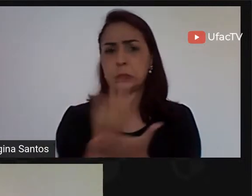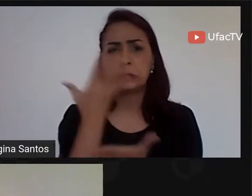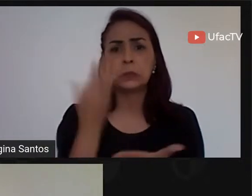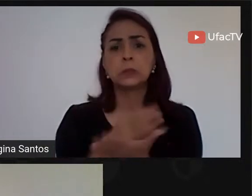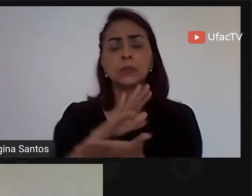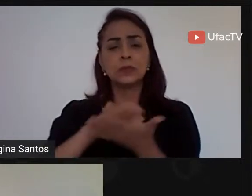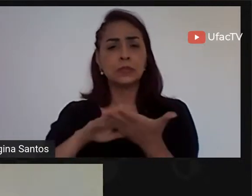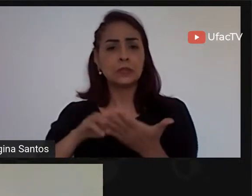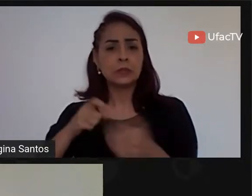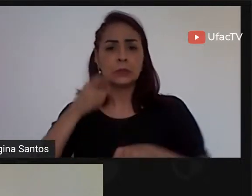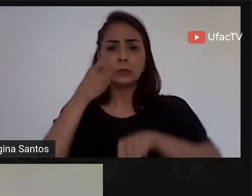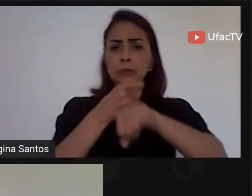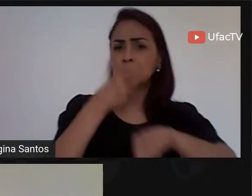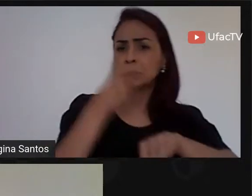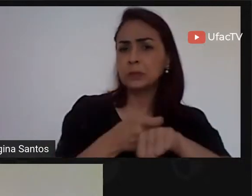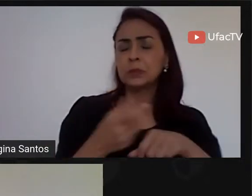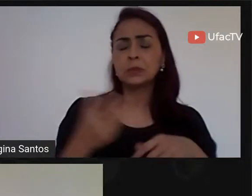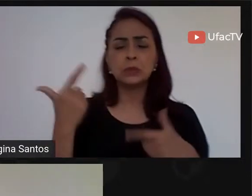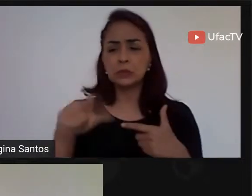ideia de sem cultura,